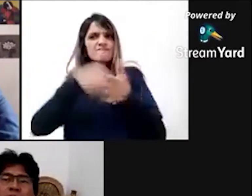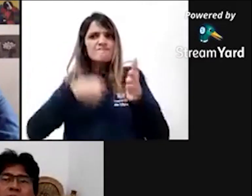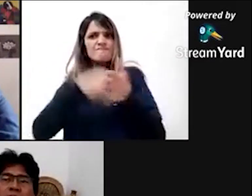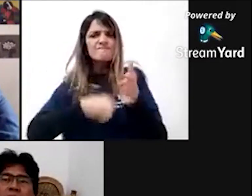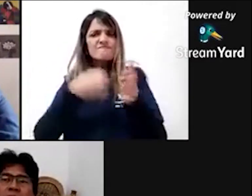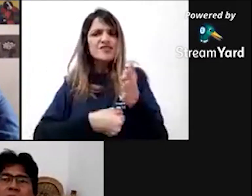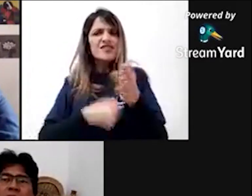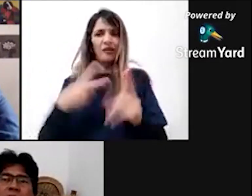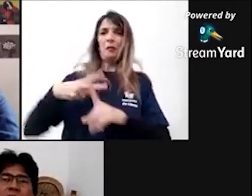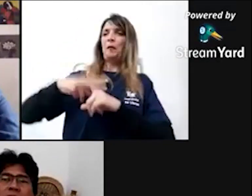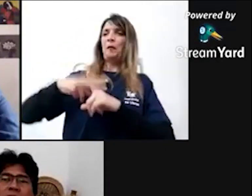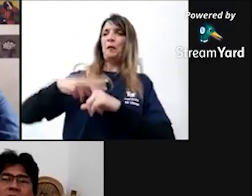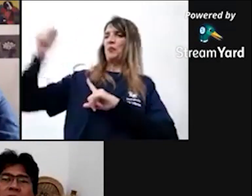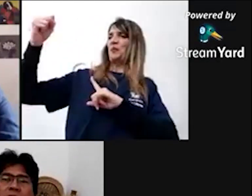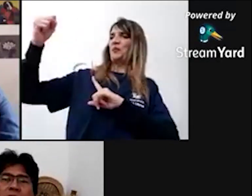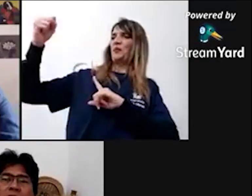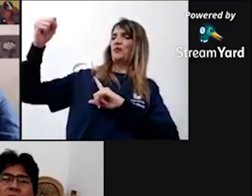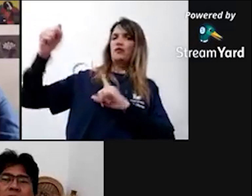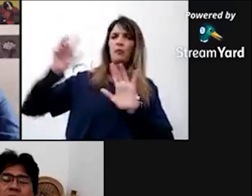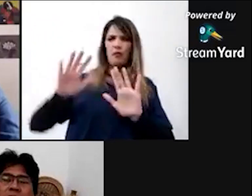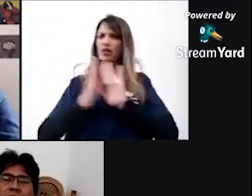outro, destruir o outro,